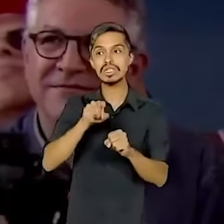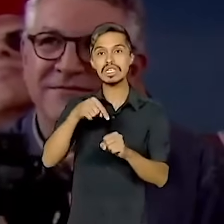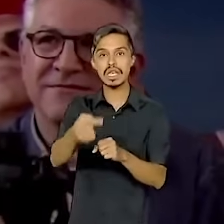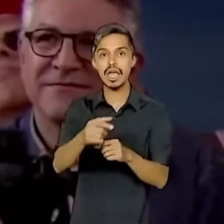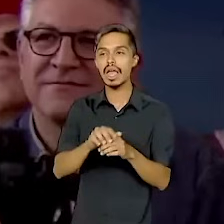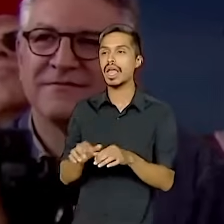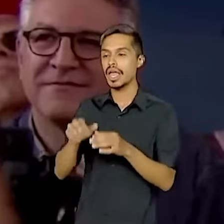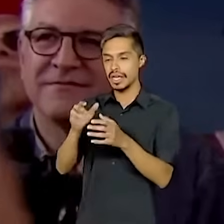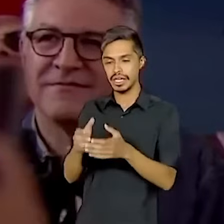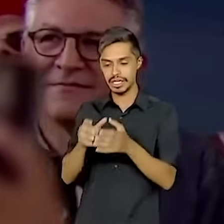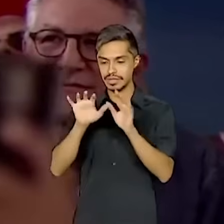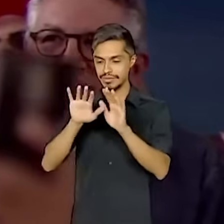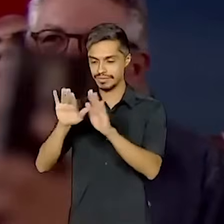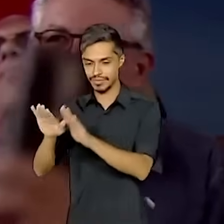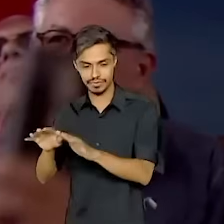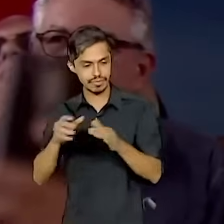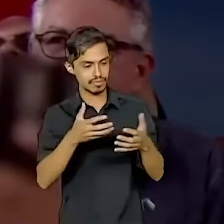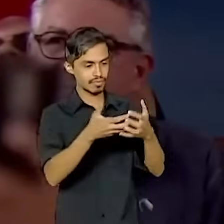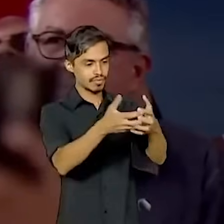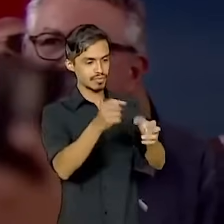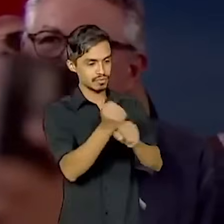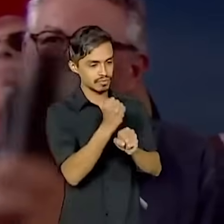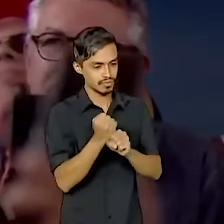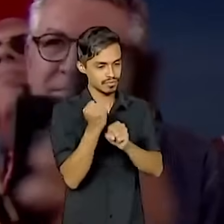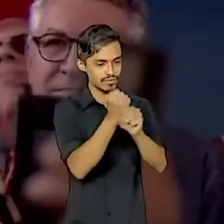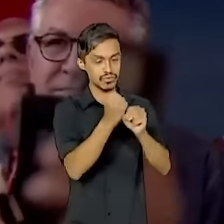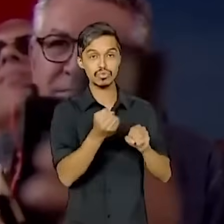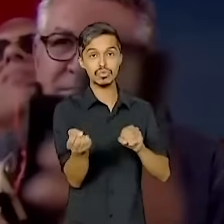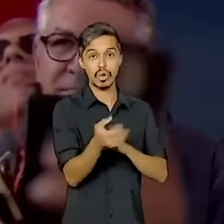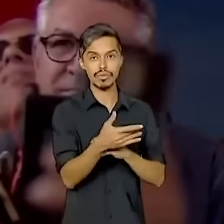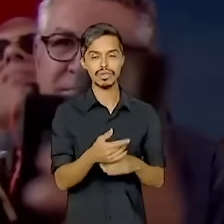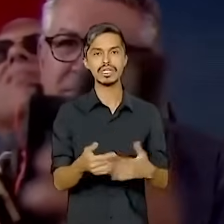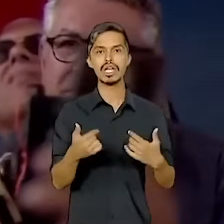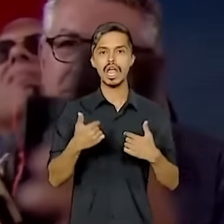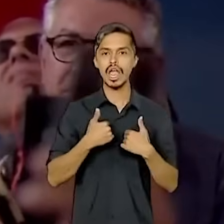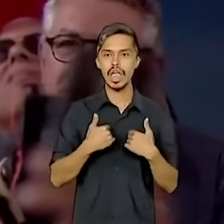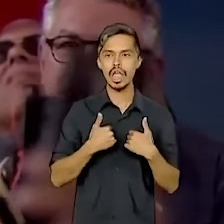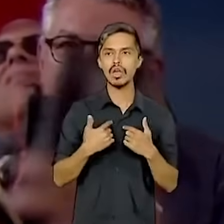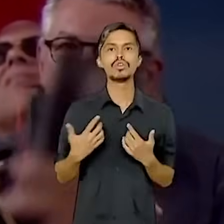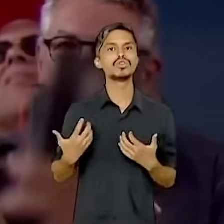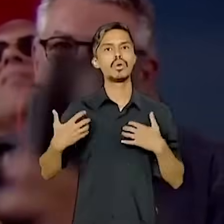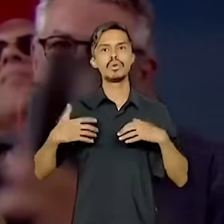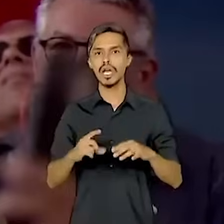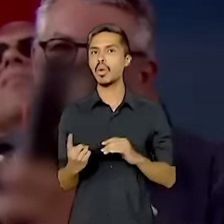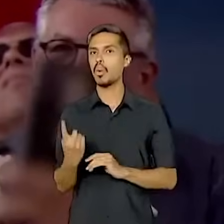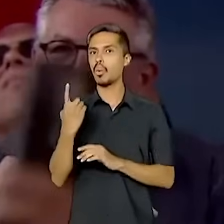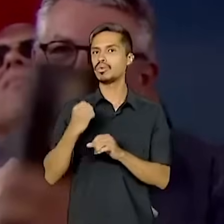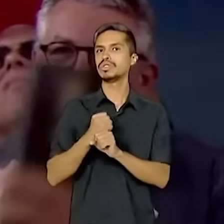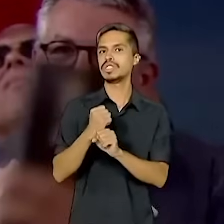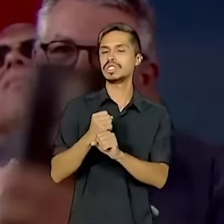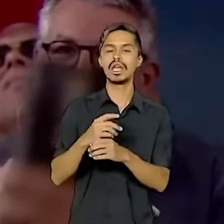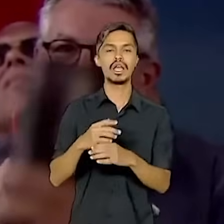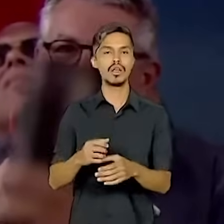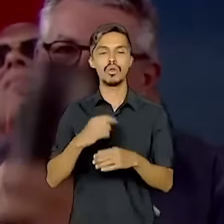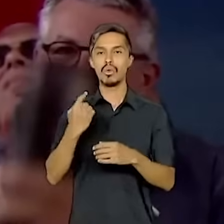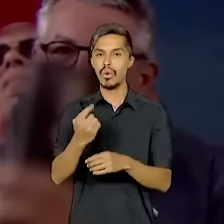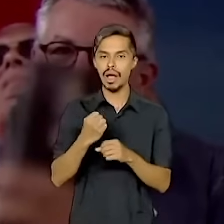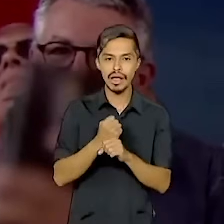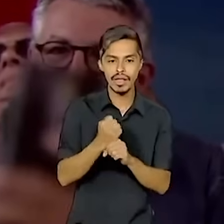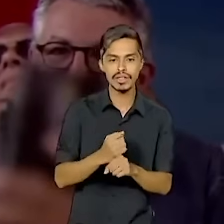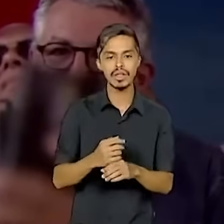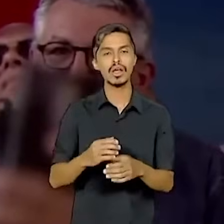ele faz outro ninho. Nós não queremos ter um ninho a cada ano. Nós queremos ter um ninho a